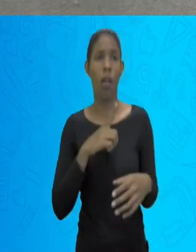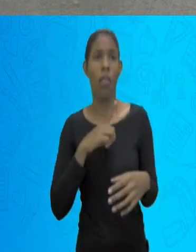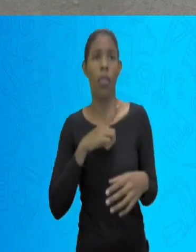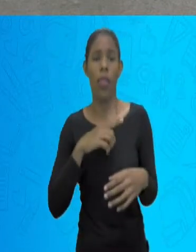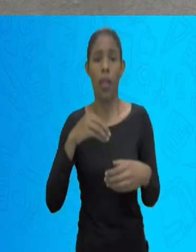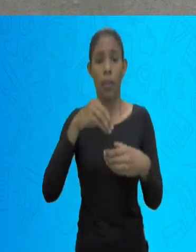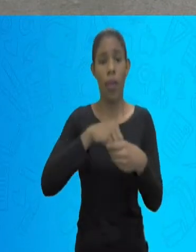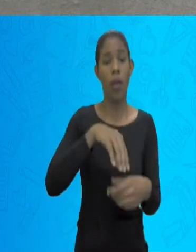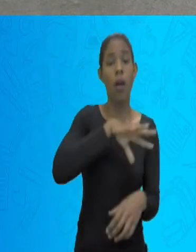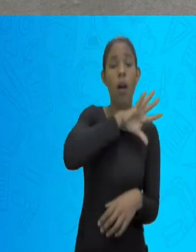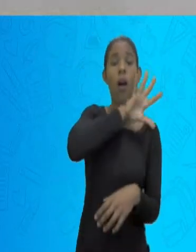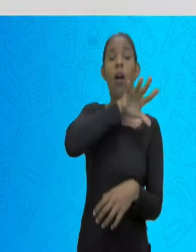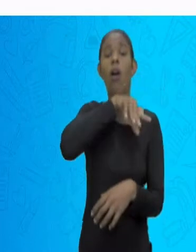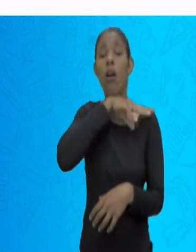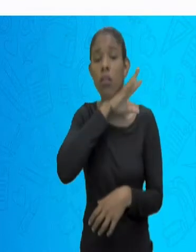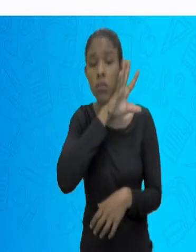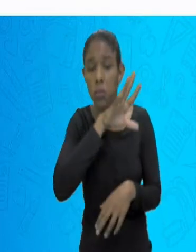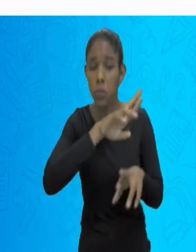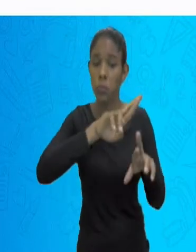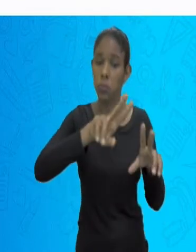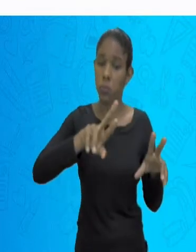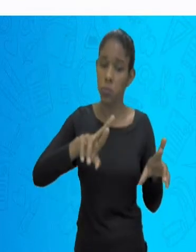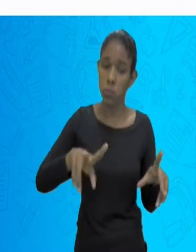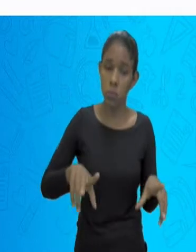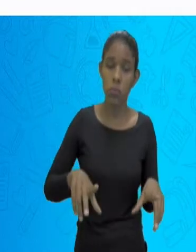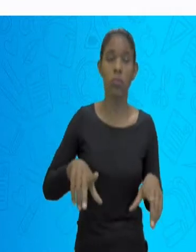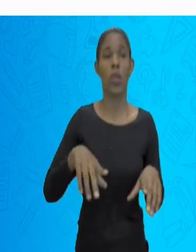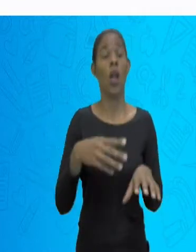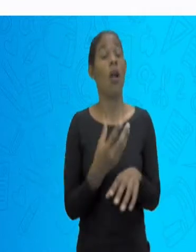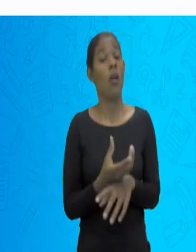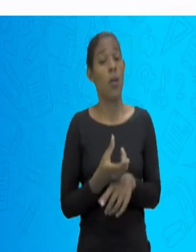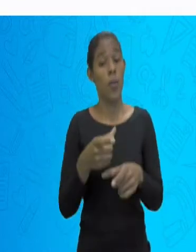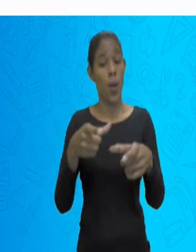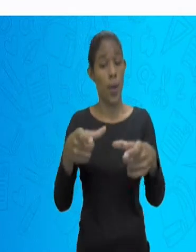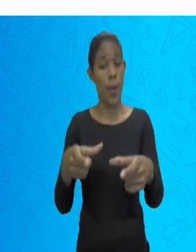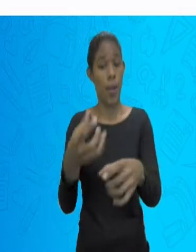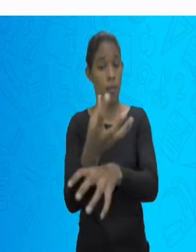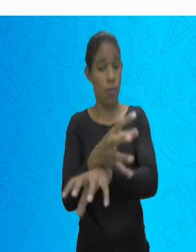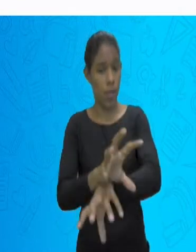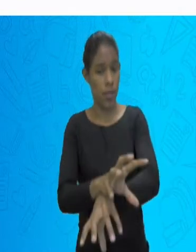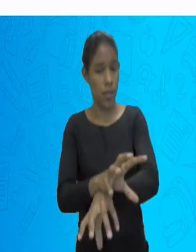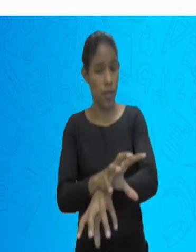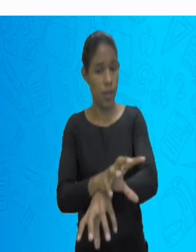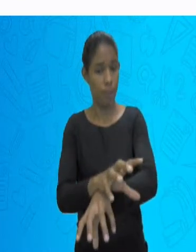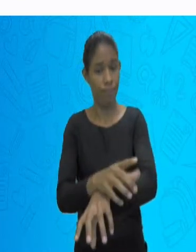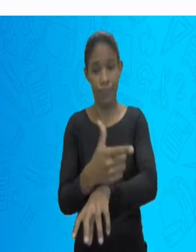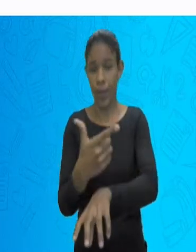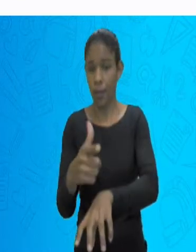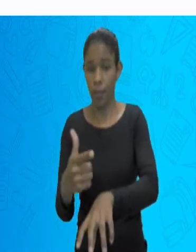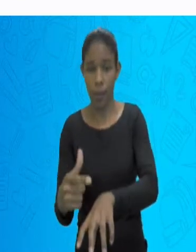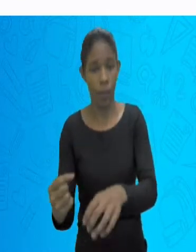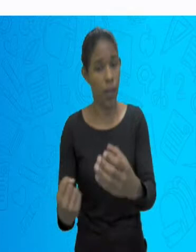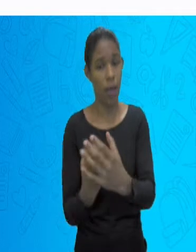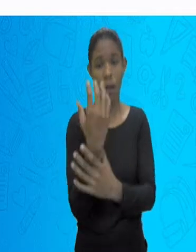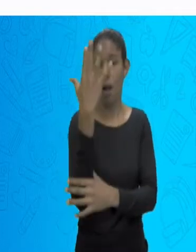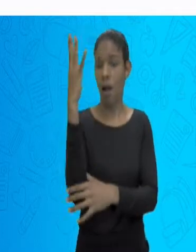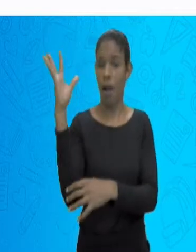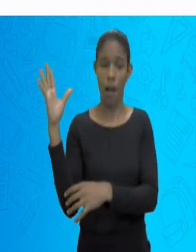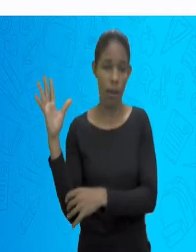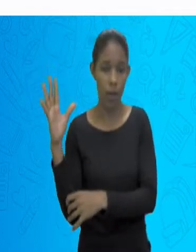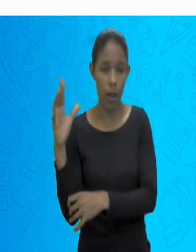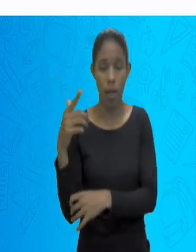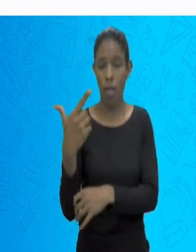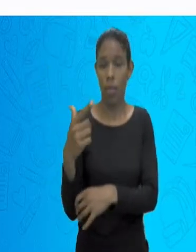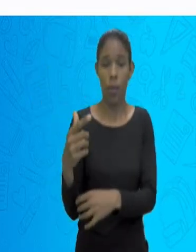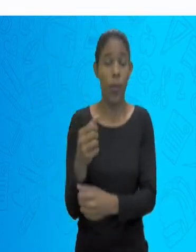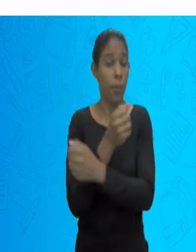animais que vivem naquele lugar, diferente do deserto. Lembra o deserto? Ele não tem muita árvore, não tem muita